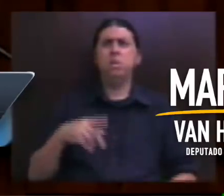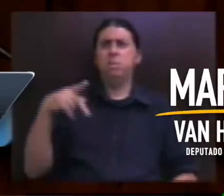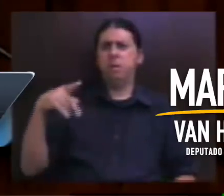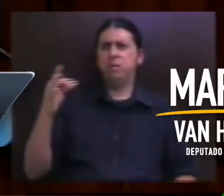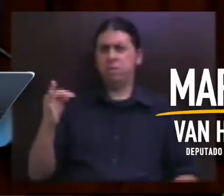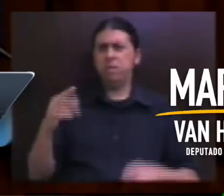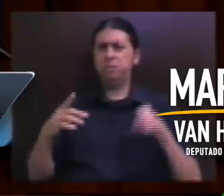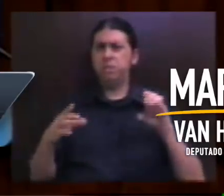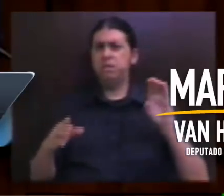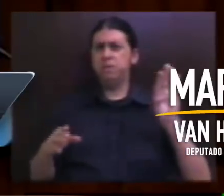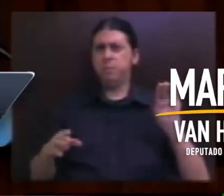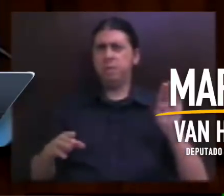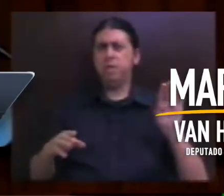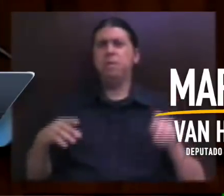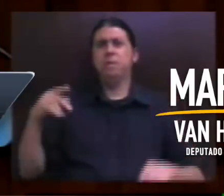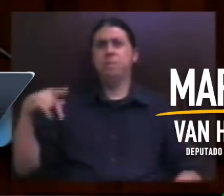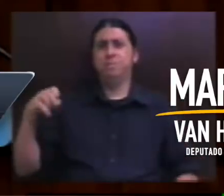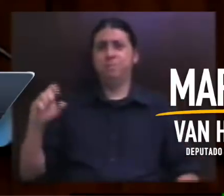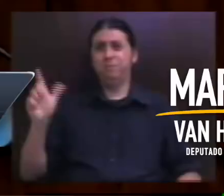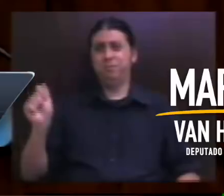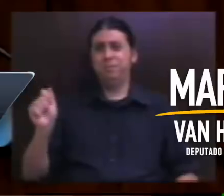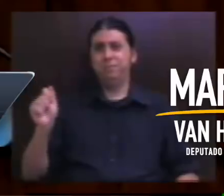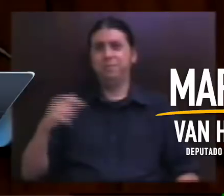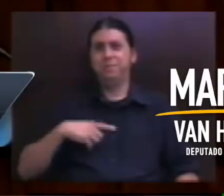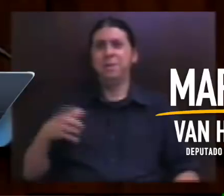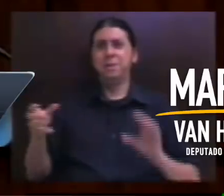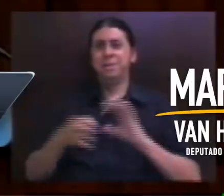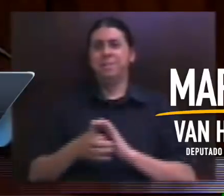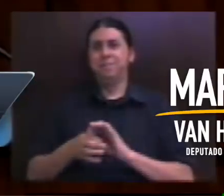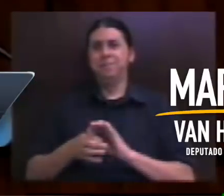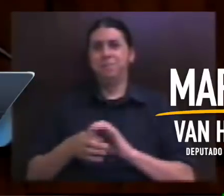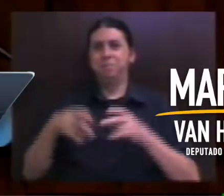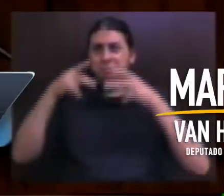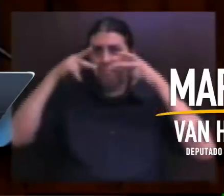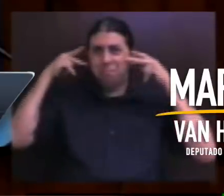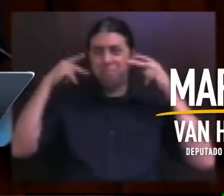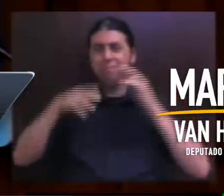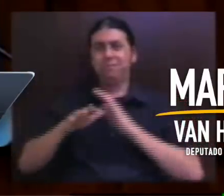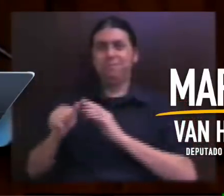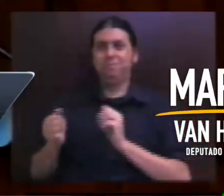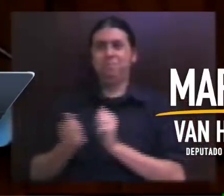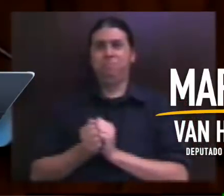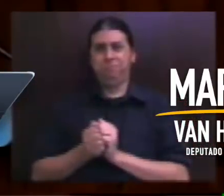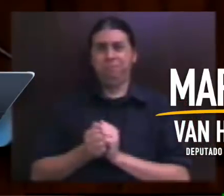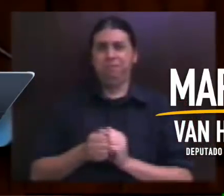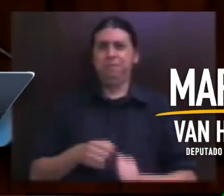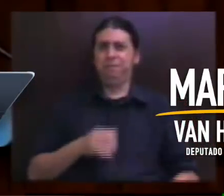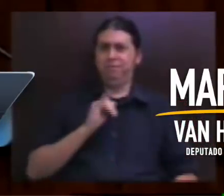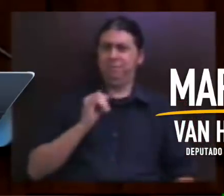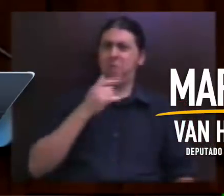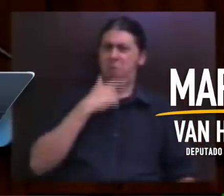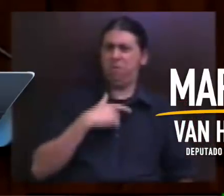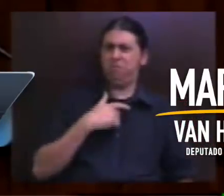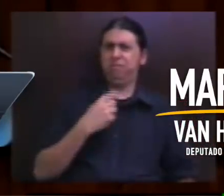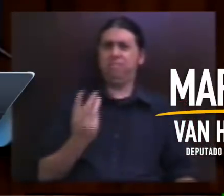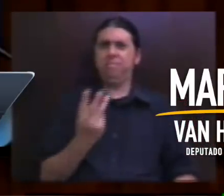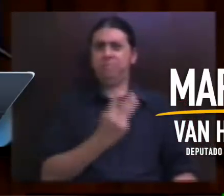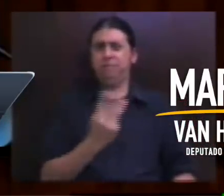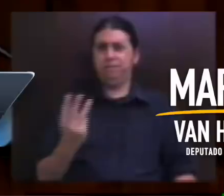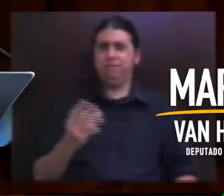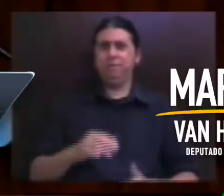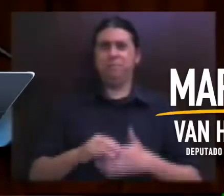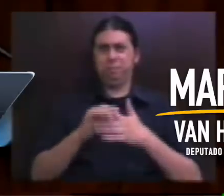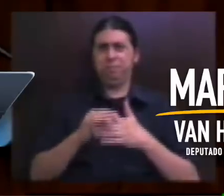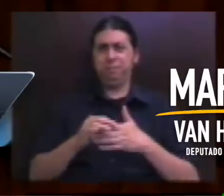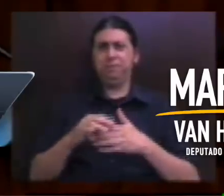da bandidagem? Estes líderes, deputada Stella Farias, deputada Manuela Dávila, deputado Pedro